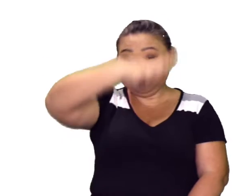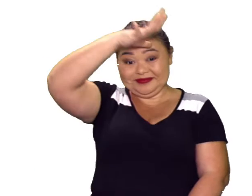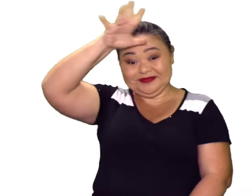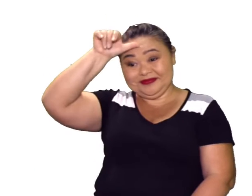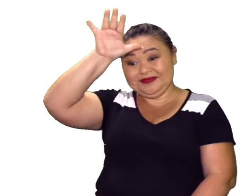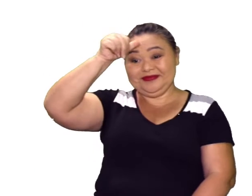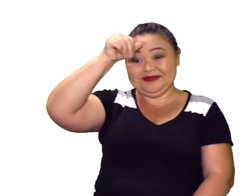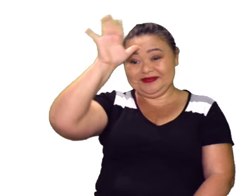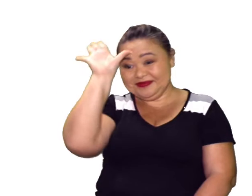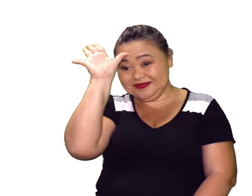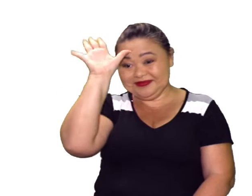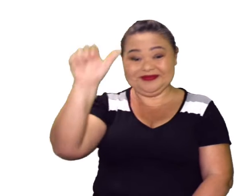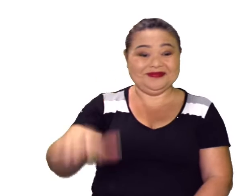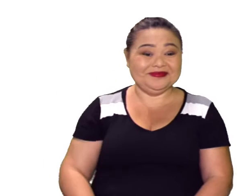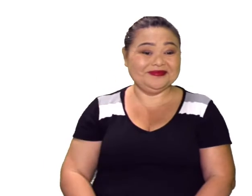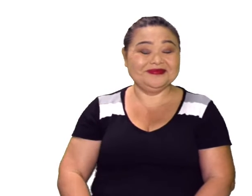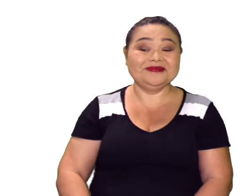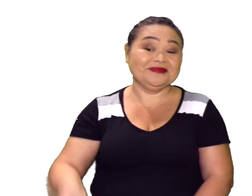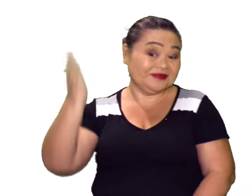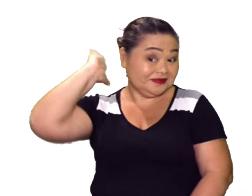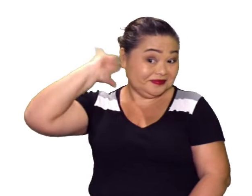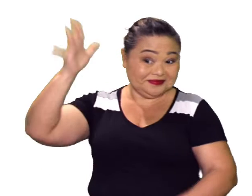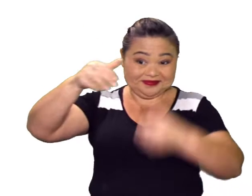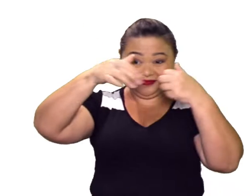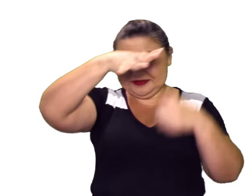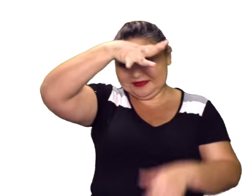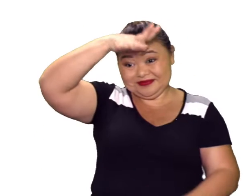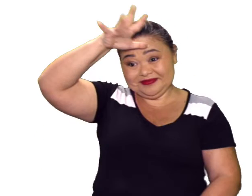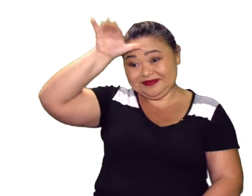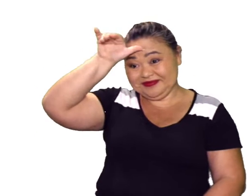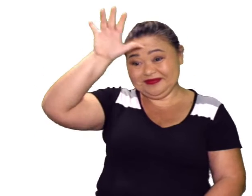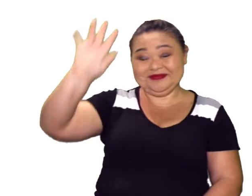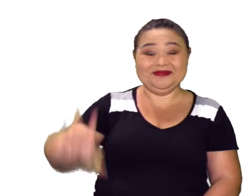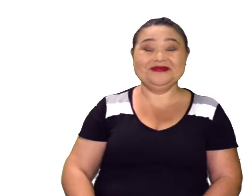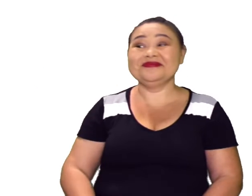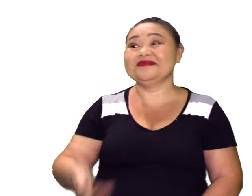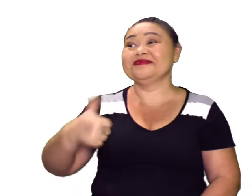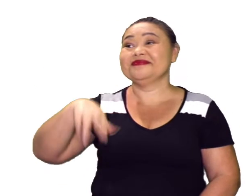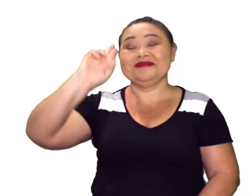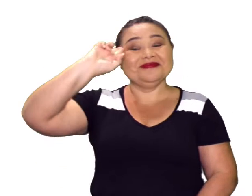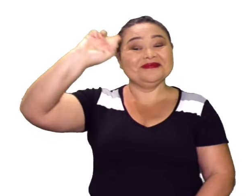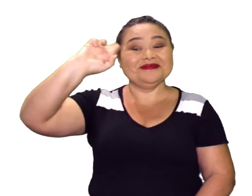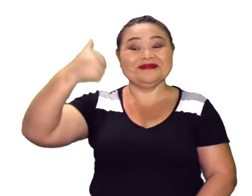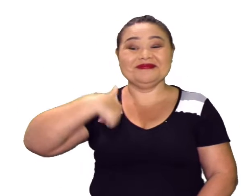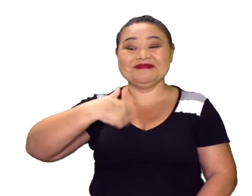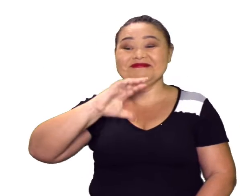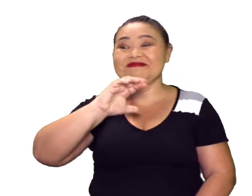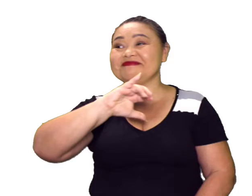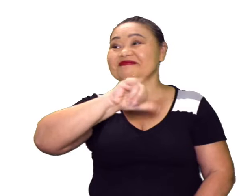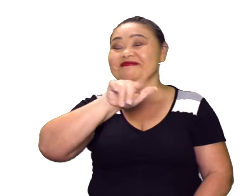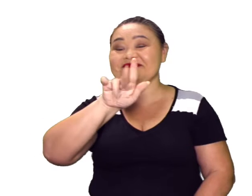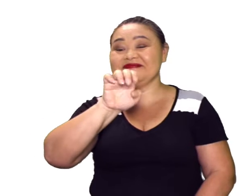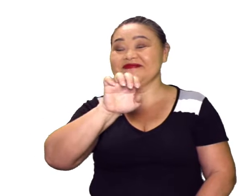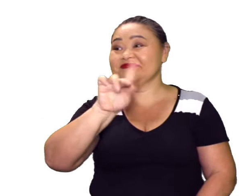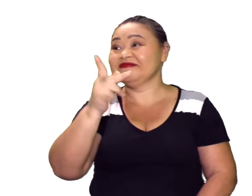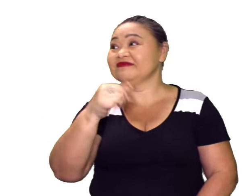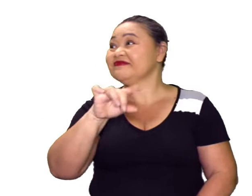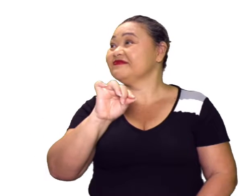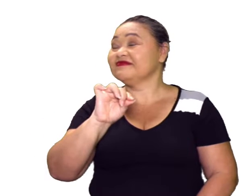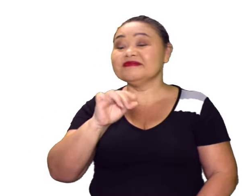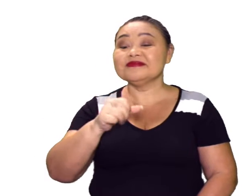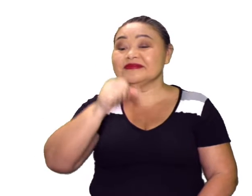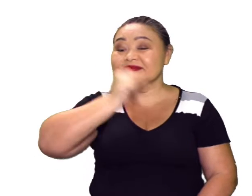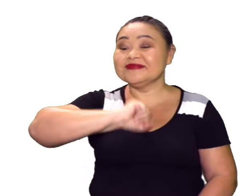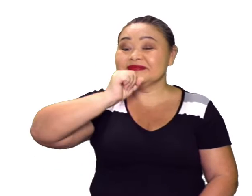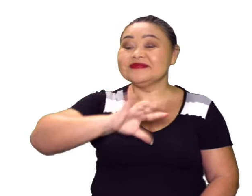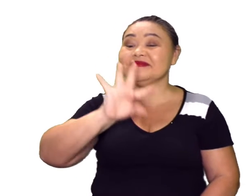D, Amazonas e Acre? E letra E, Pará e Amazonas. E a nossa diretora tá rindo do Jorginho, Carlinhos, olha, porque eu falei